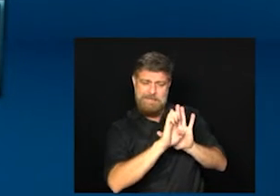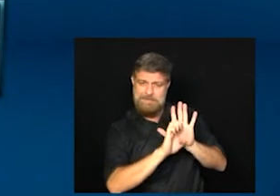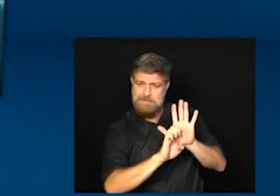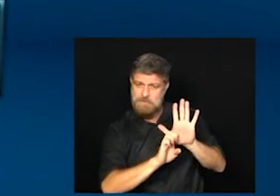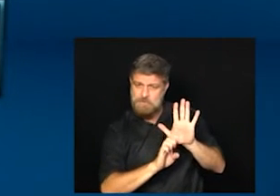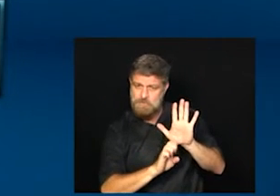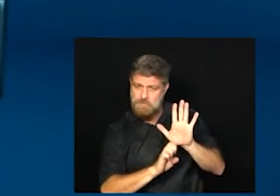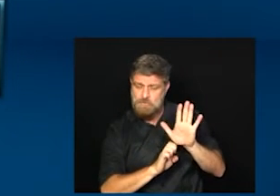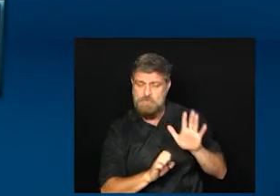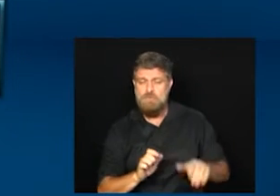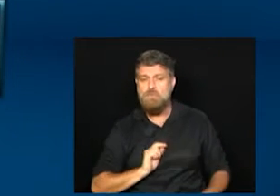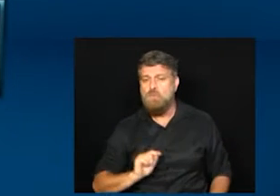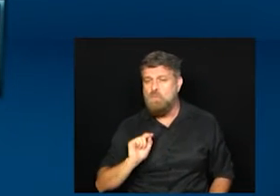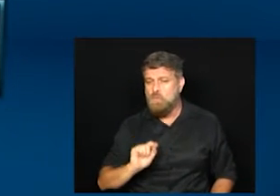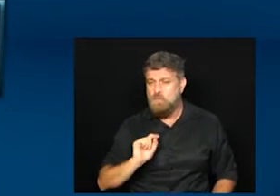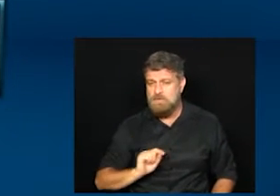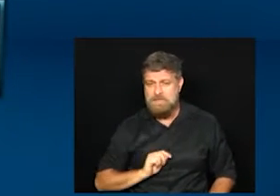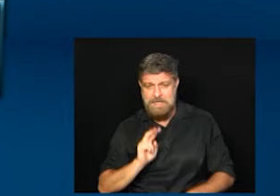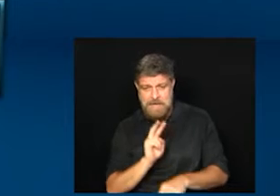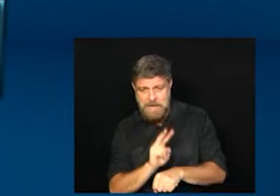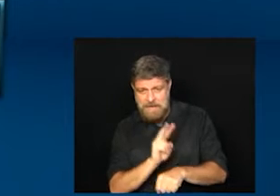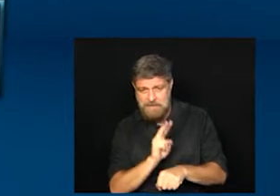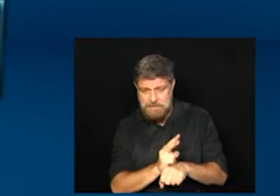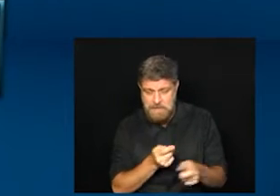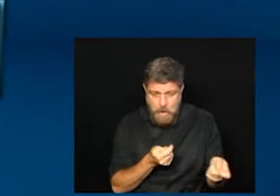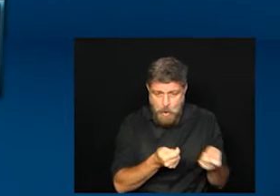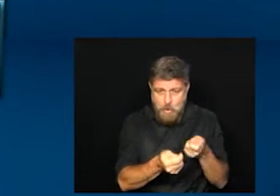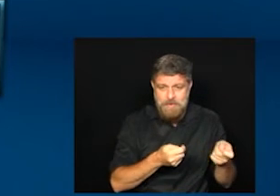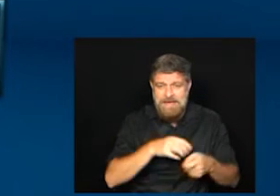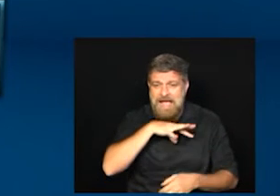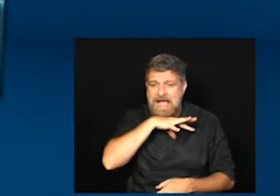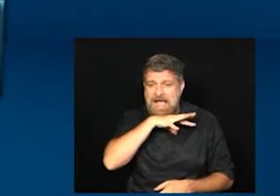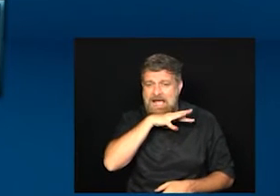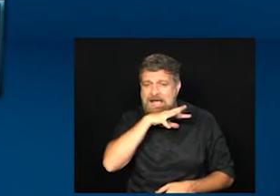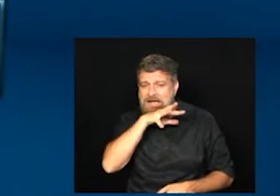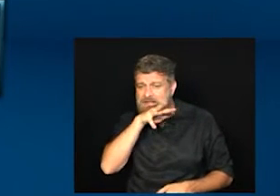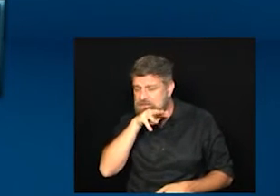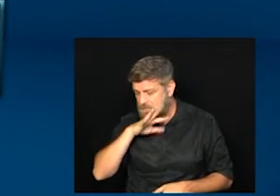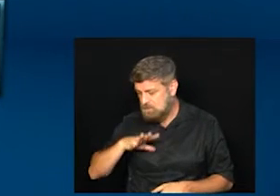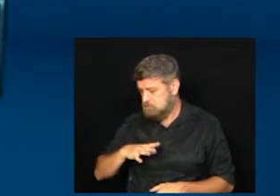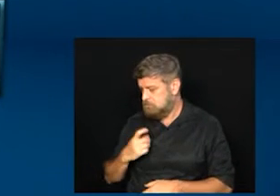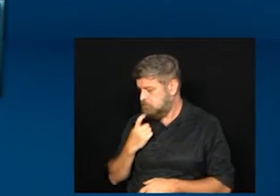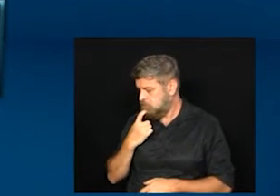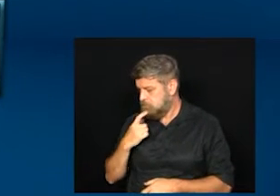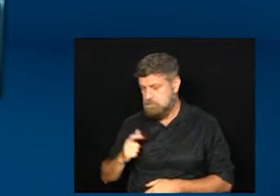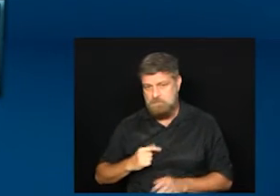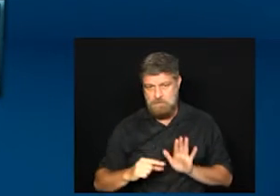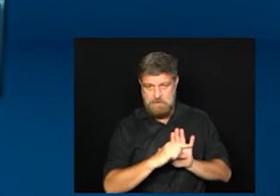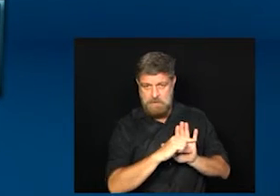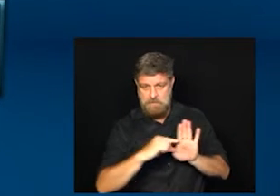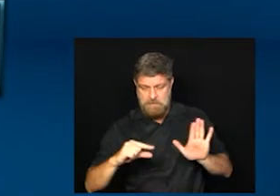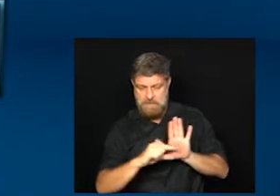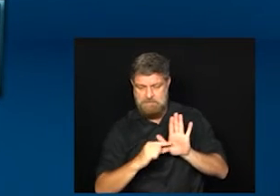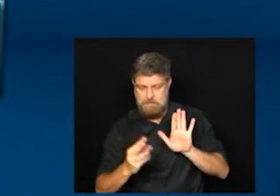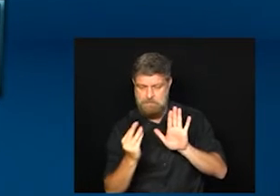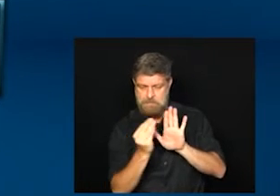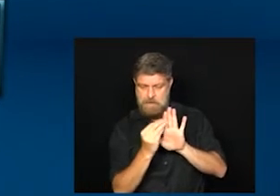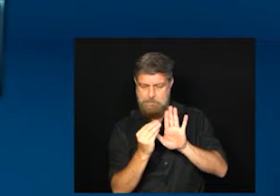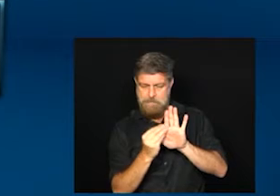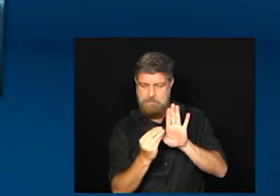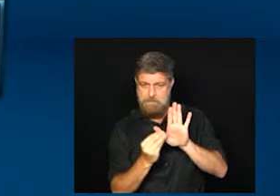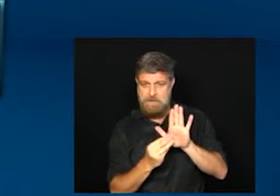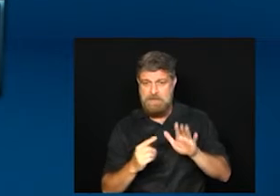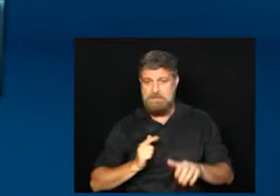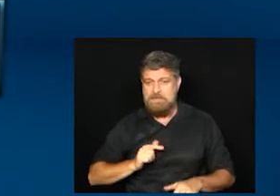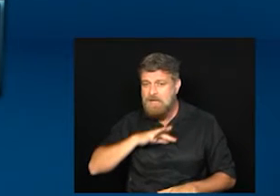Proteção, Defesa e Controle das Populações de Animais Domésticos em Campinas. Os parágrafos acrescentados estabelecem